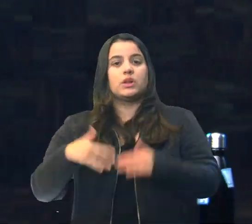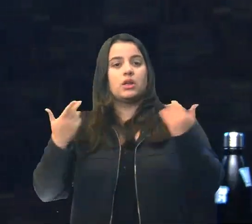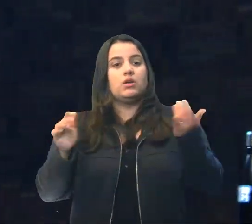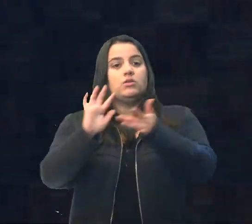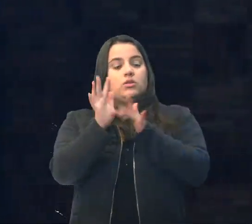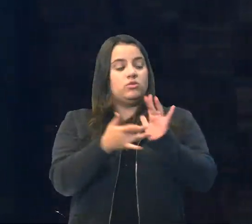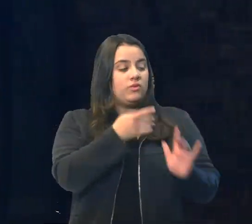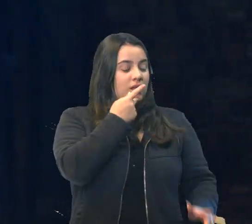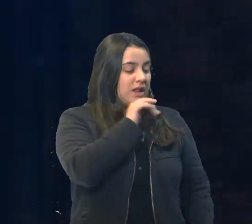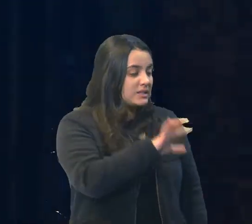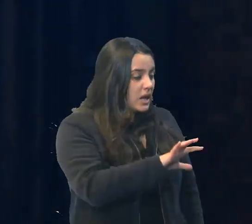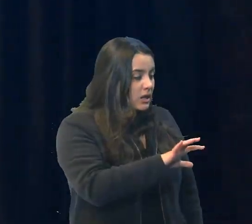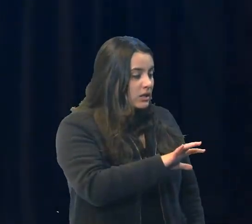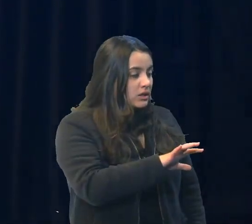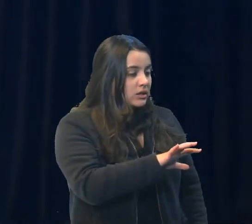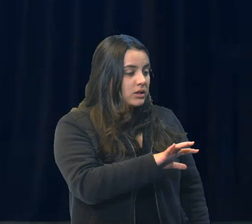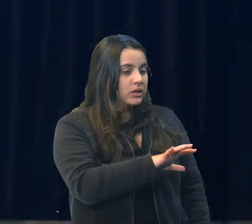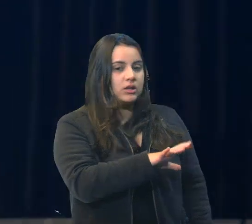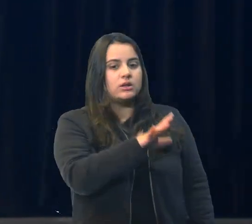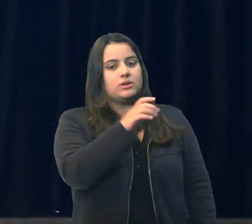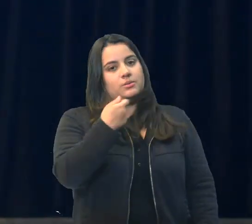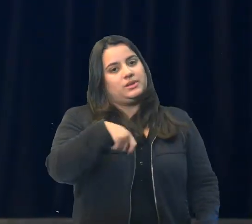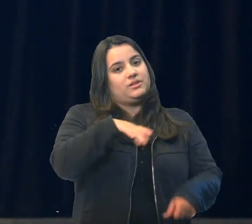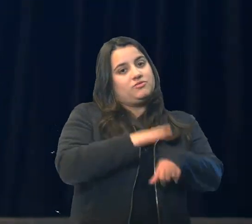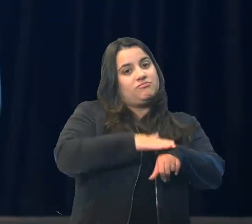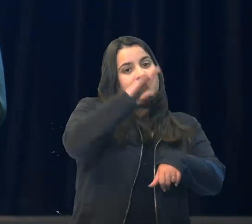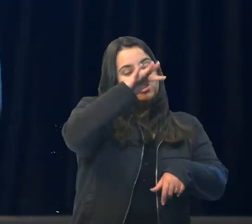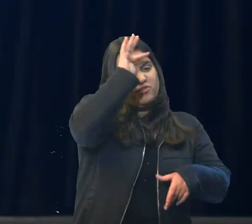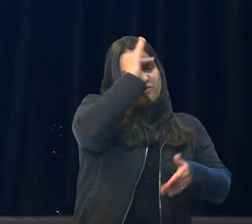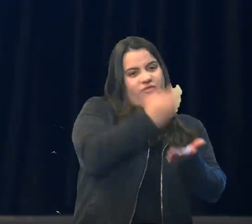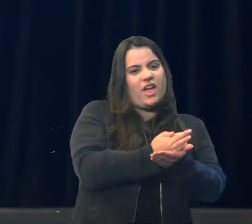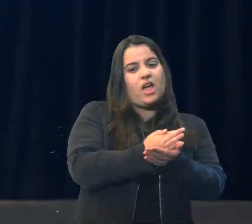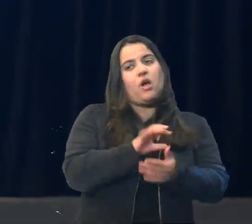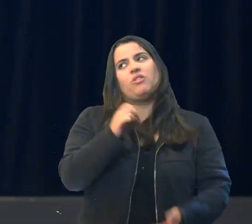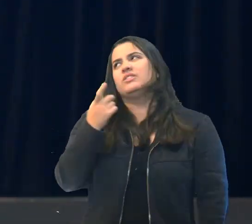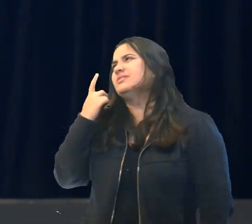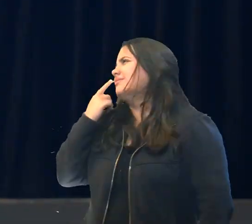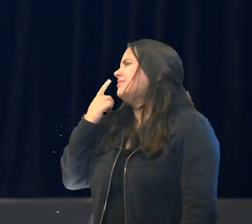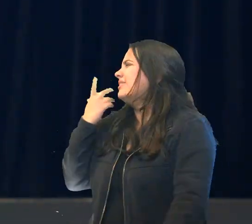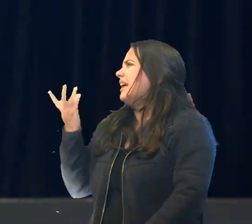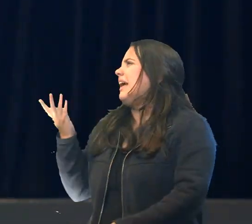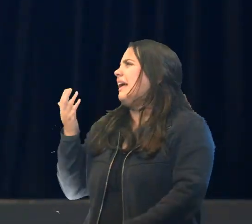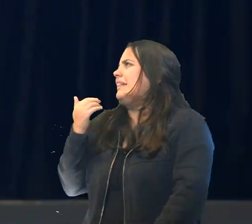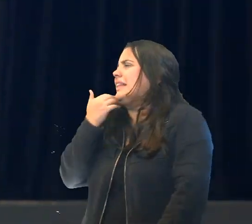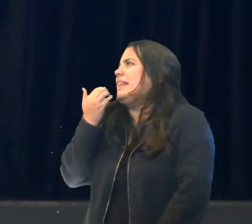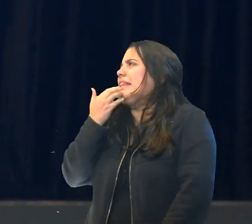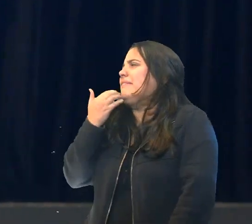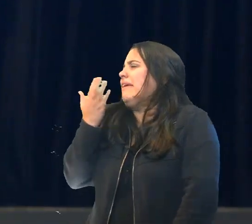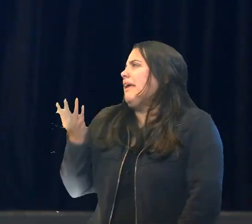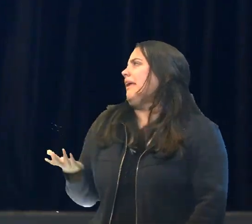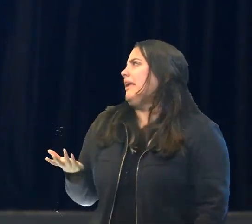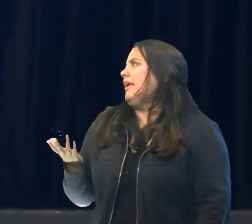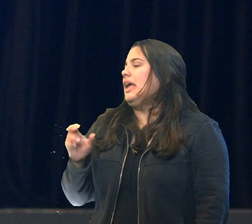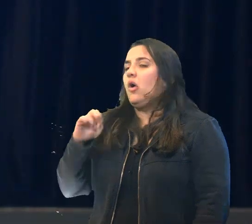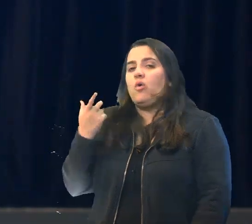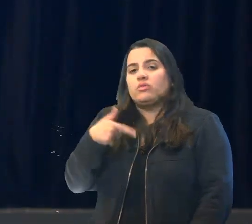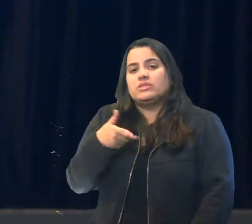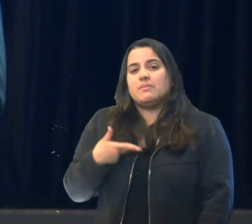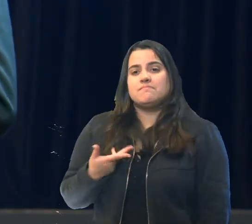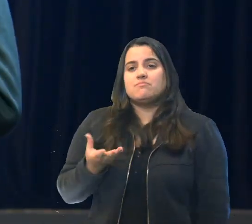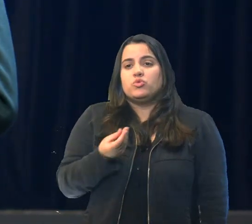fala uma coisa para você que demanda um pouquinho mais de fé, ou você não ouve porque está na correria, ou porque você é